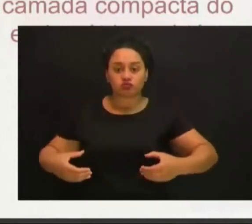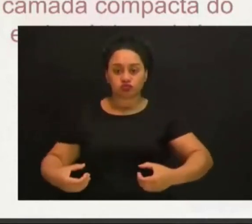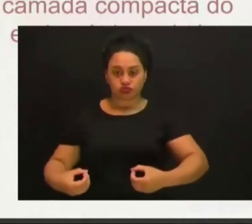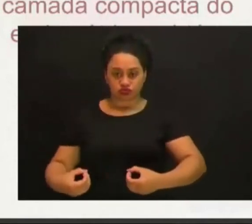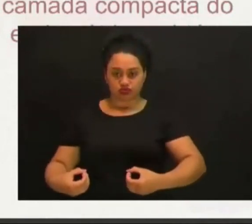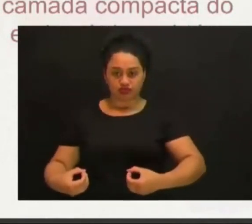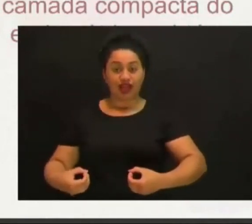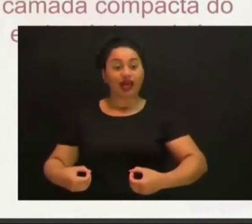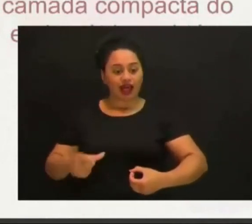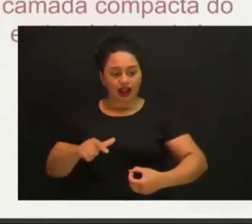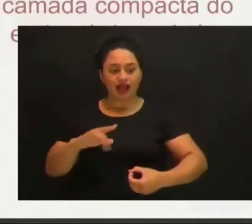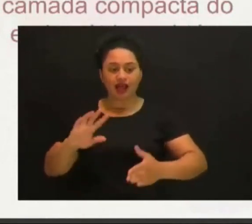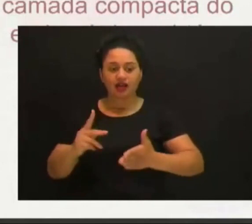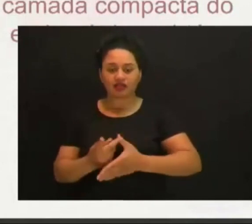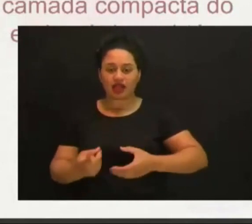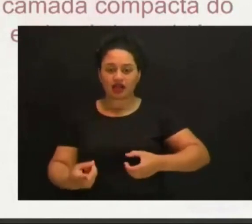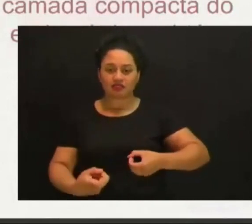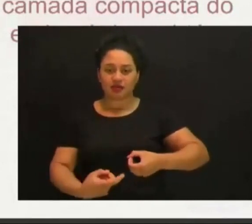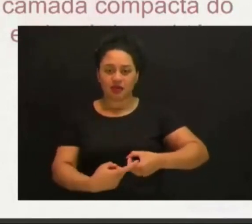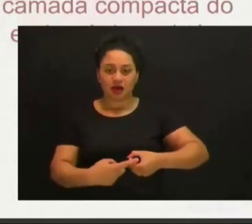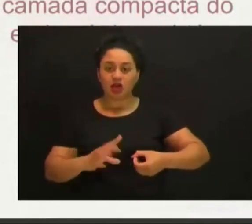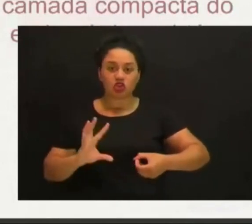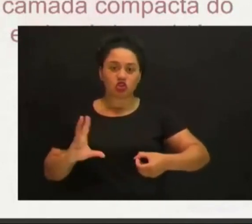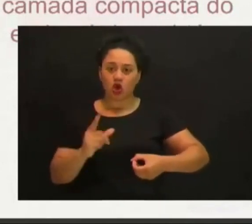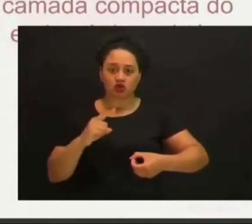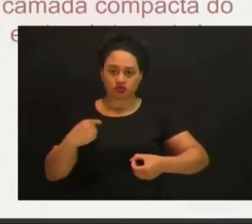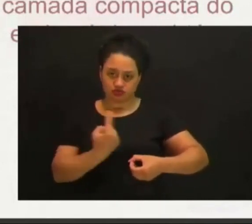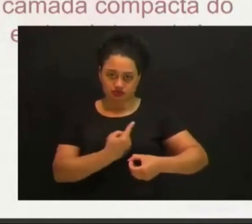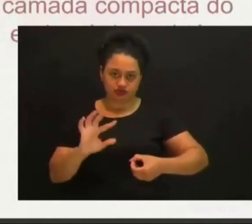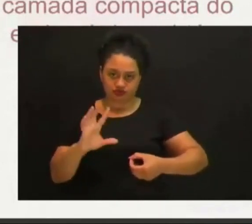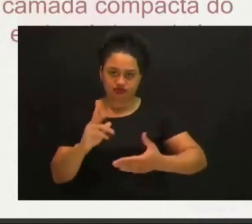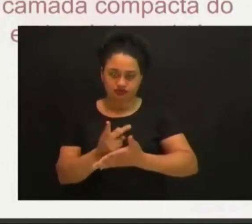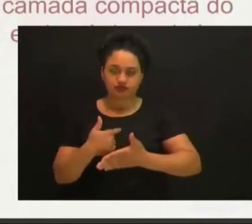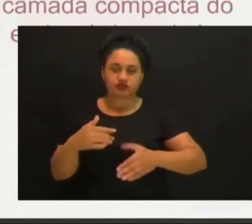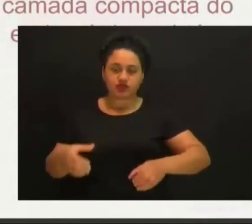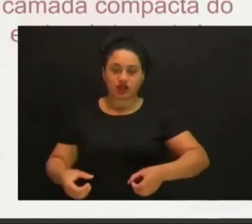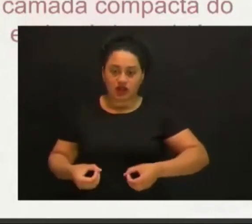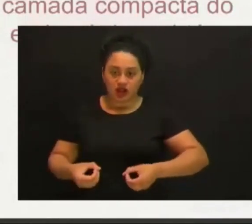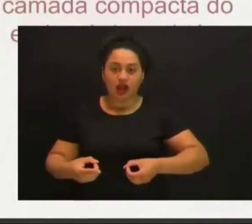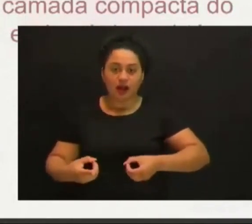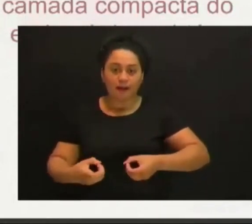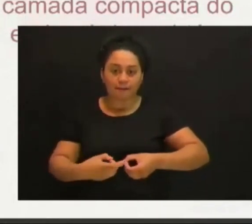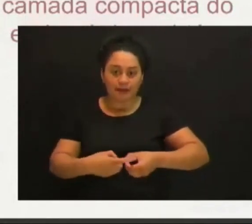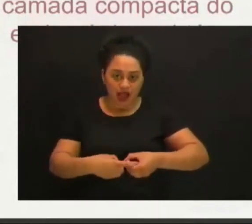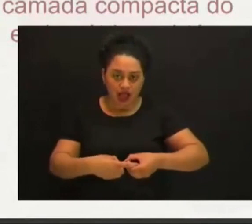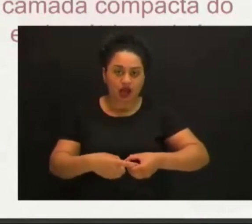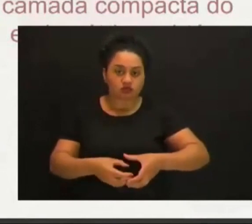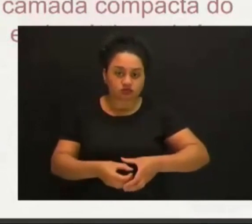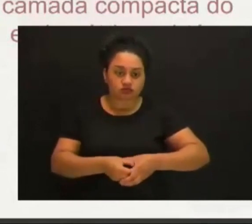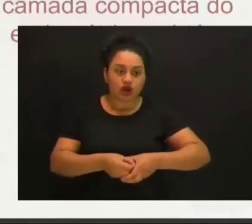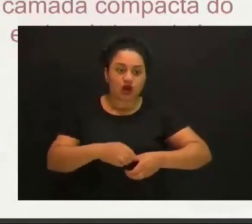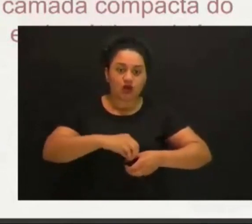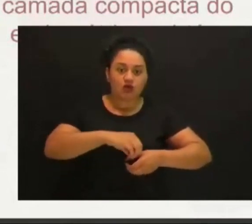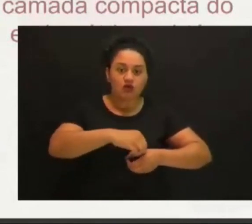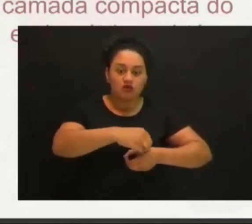fomos gerados na trompa de nossas mães. Este óvulo fecundado, este zigoto, voltou